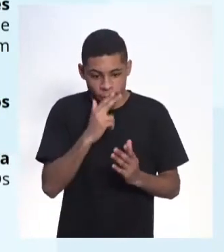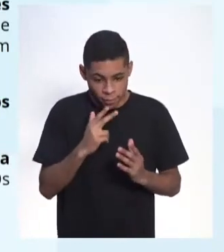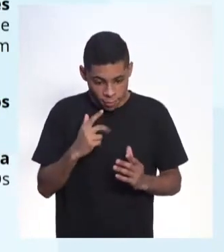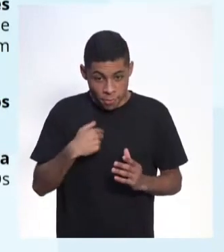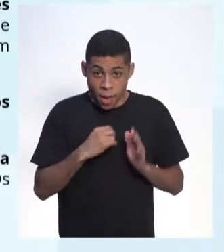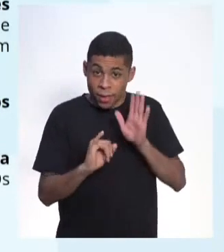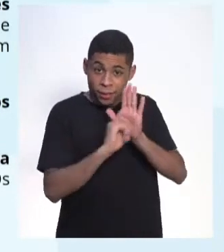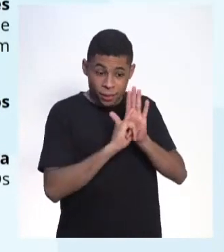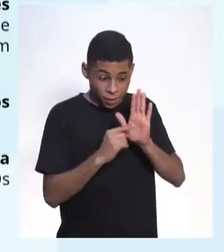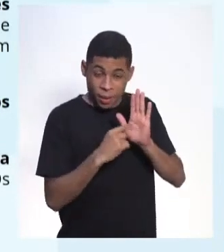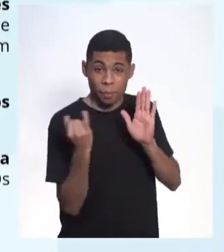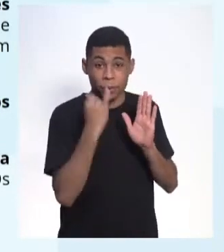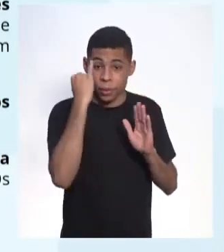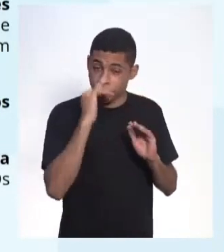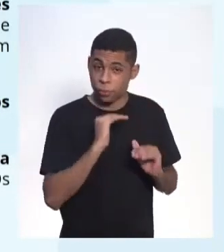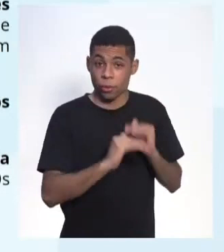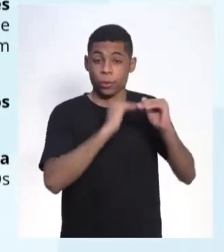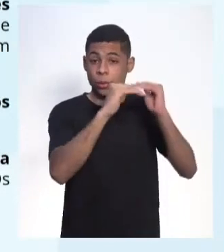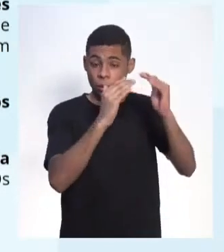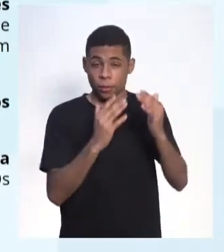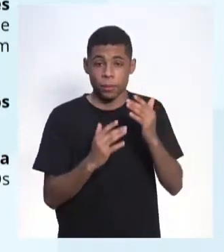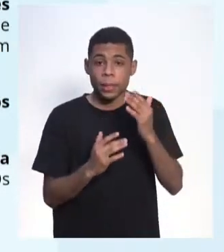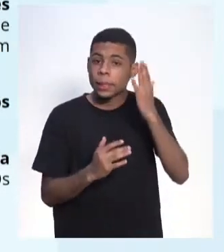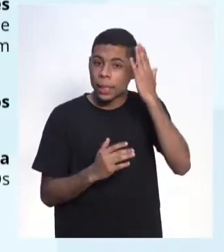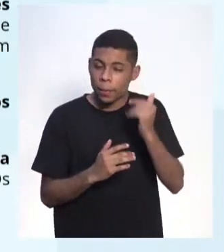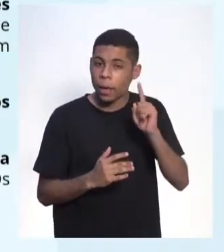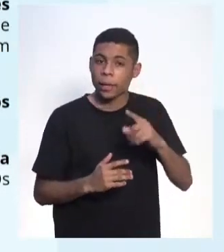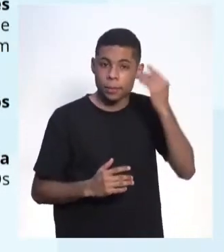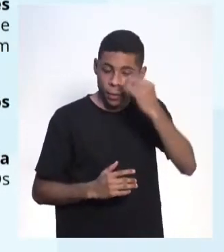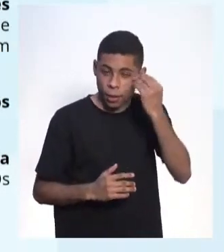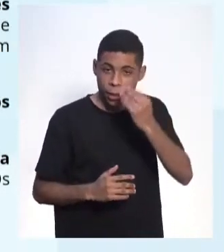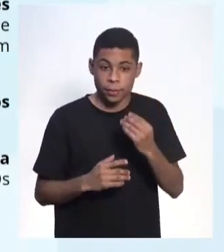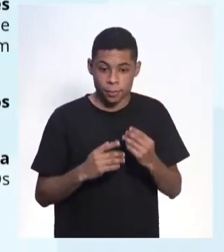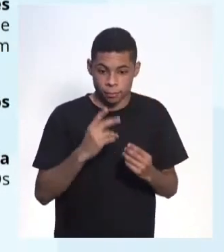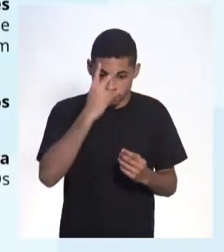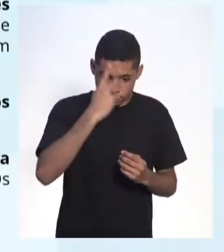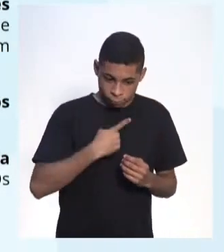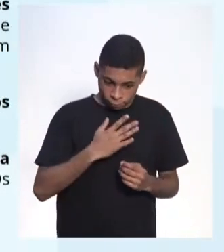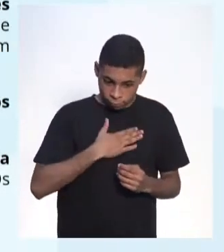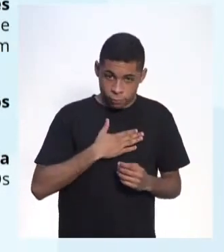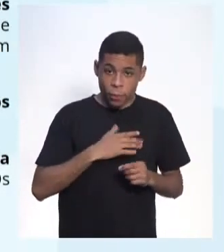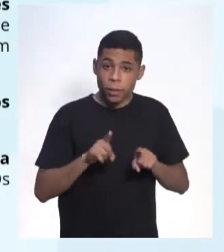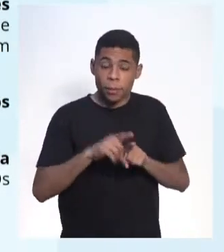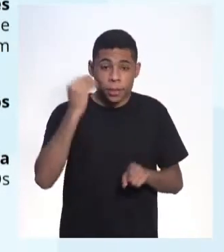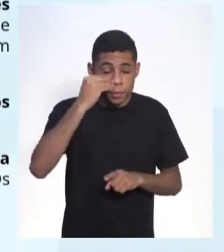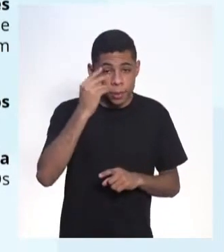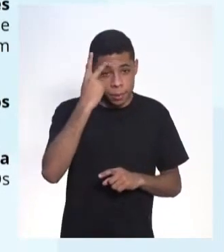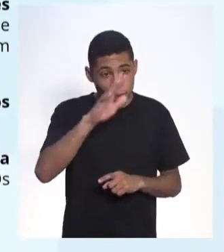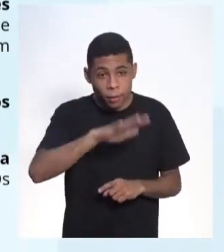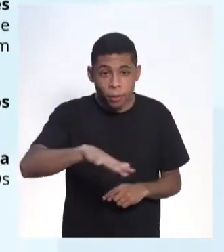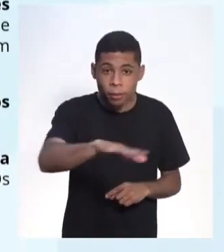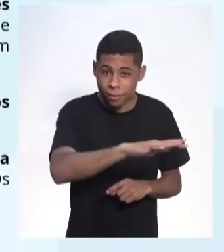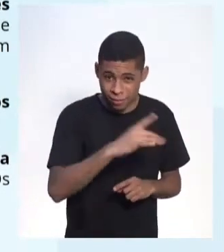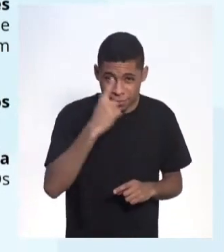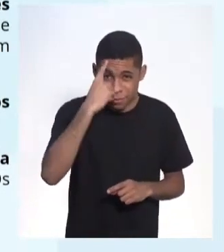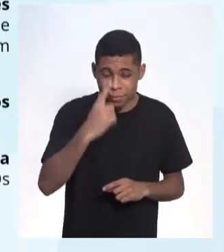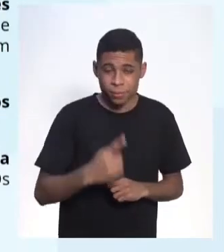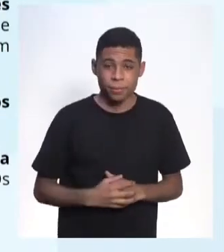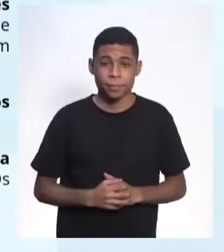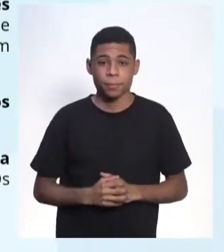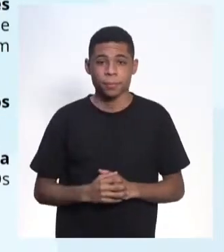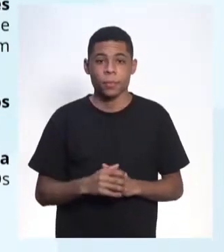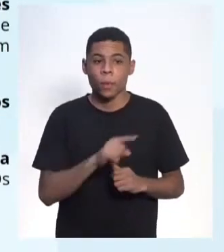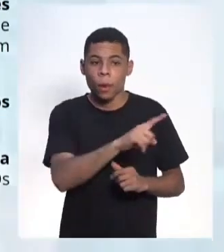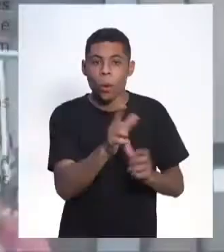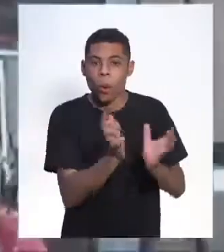nossa identidade está relacionado com uma experiência que é para si, para nós mesmos, e uma experiência que é em relação ao outro, para